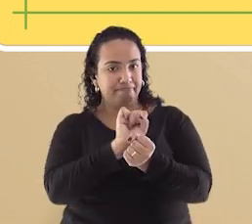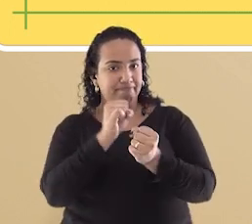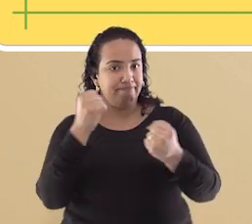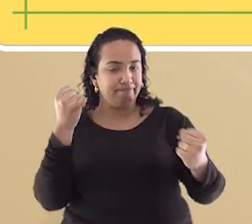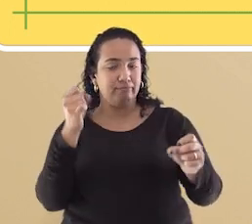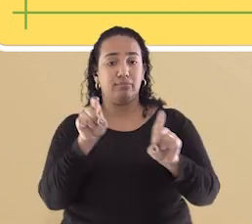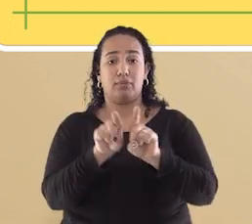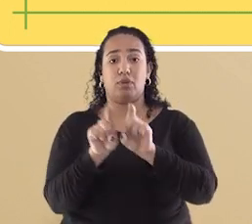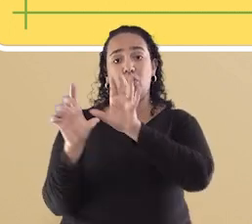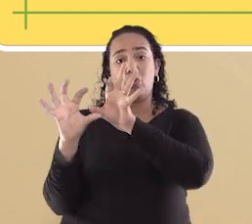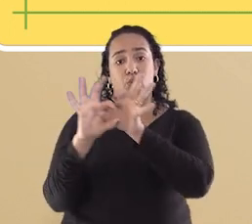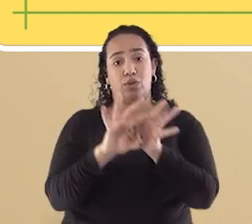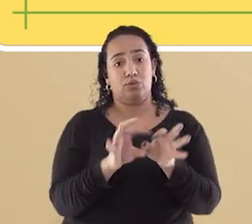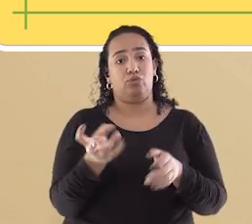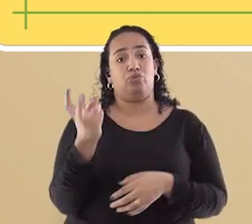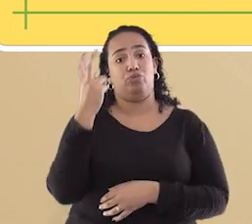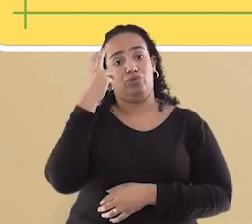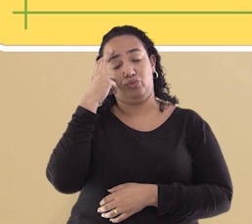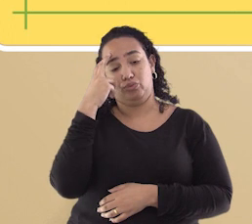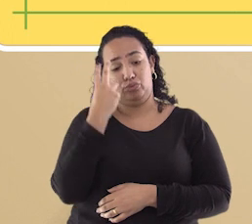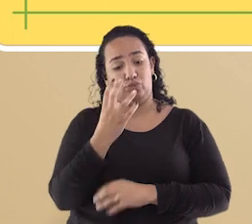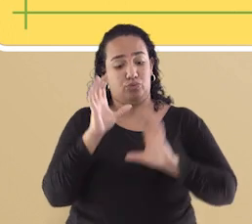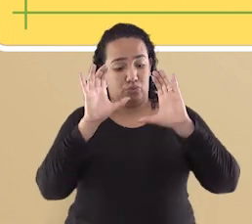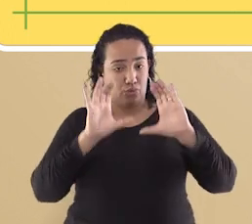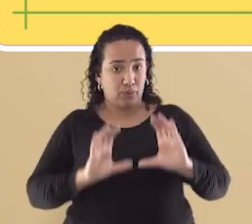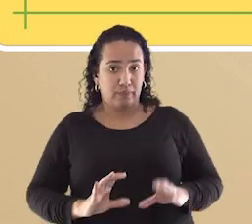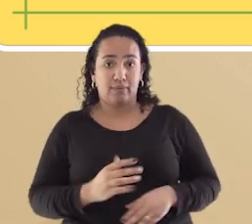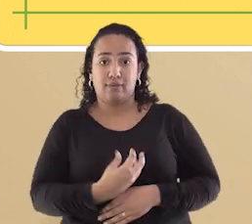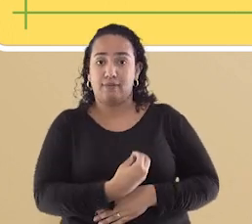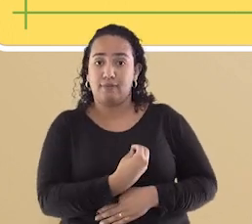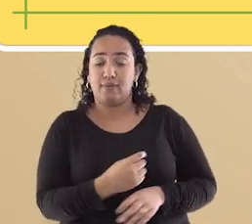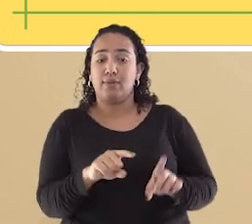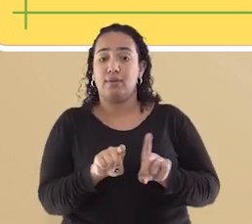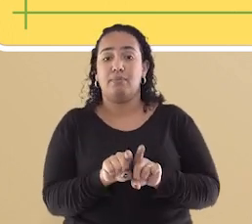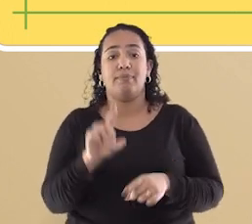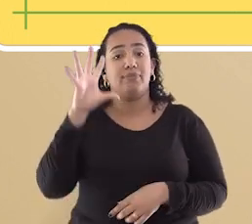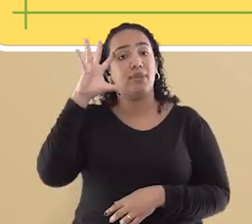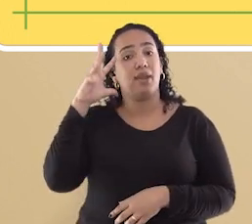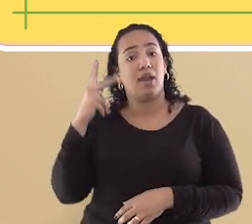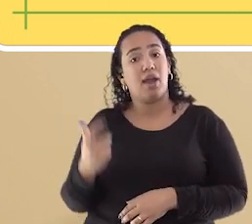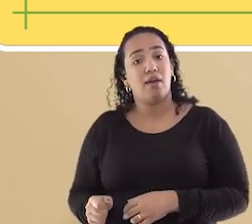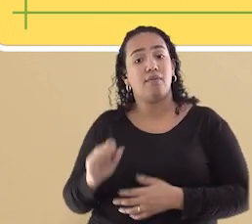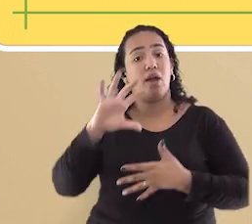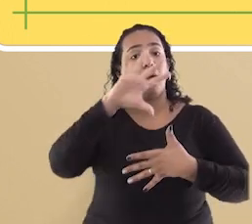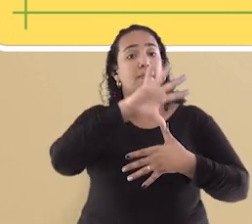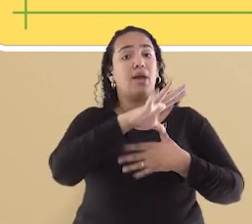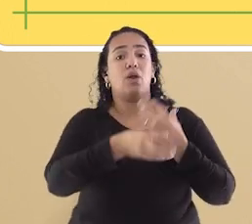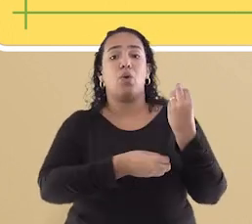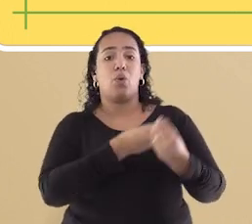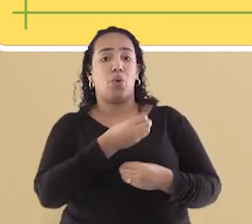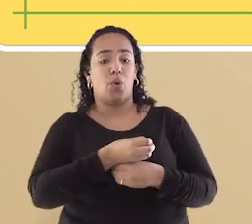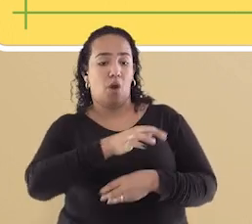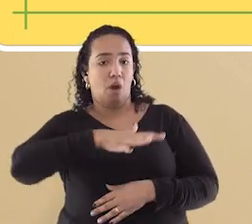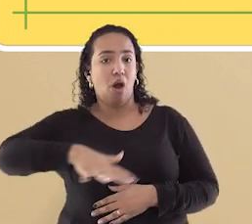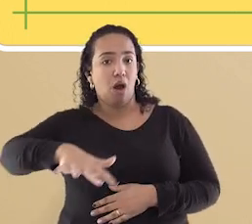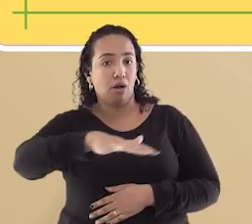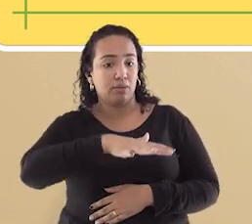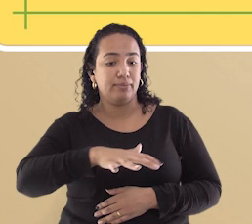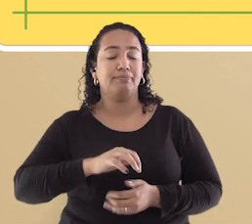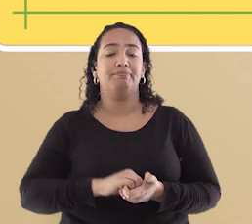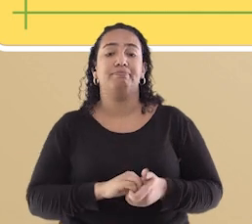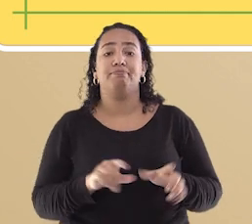contextos culturais, modo de vida e usos de ocupação de solos da África e da América. E como